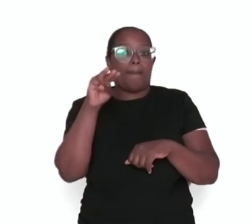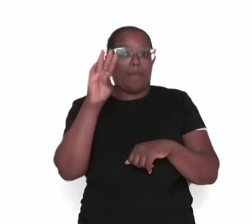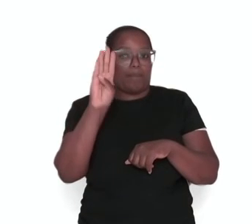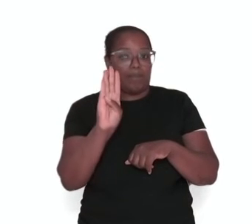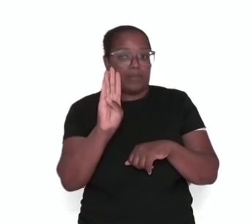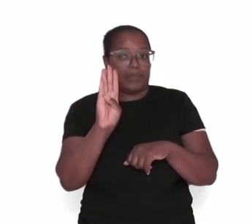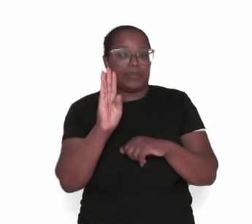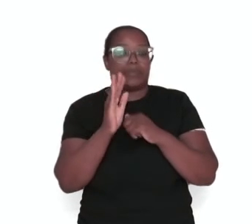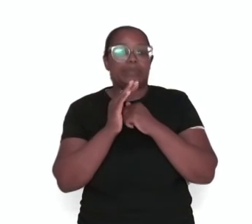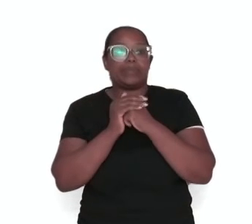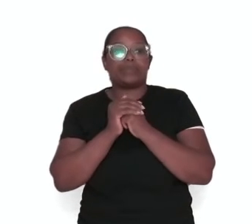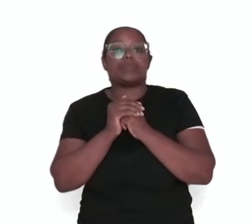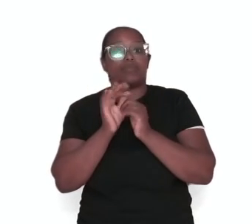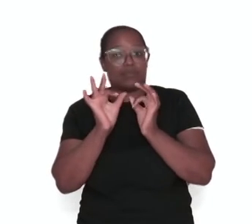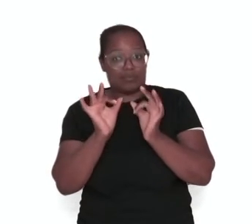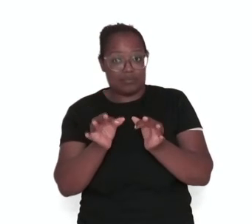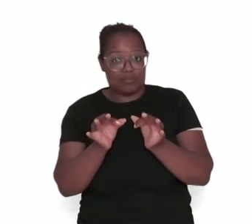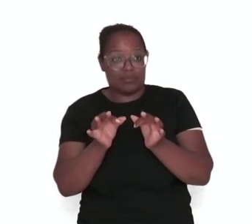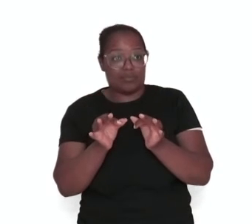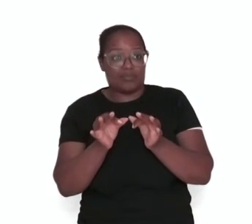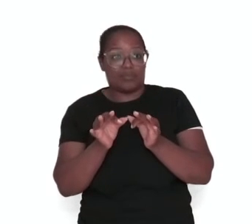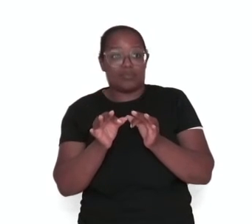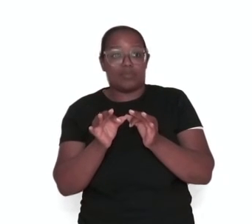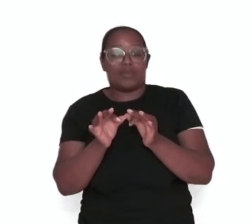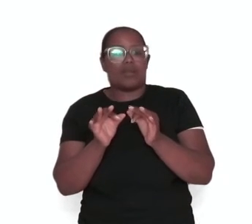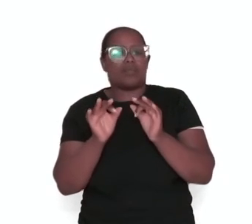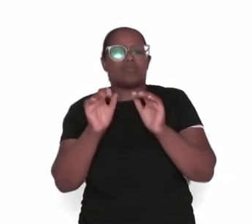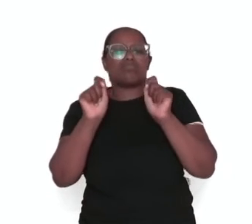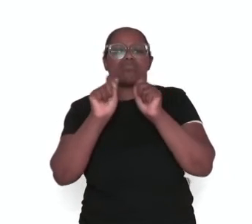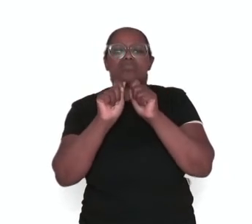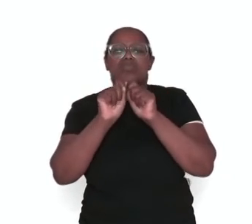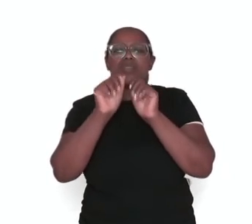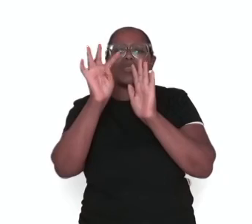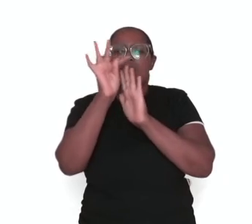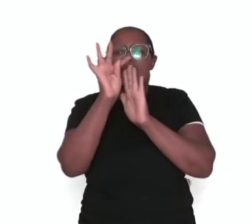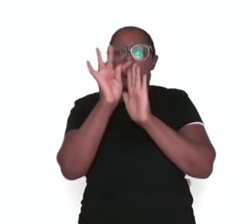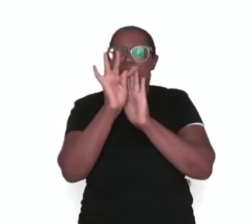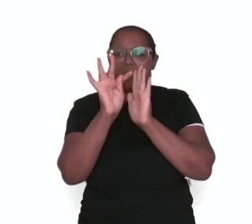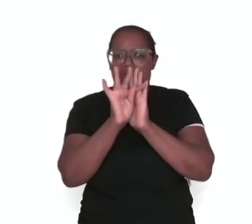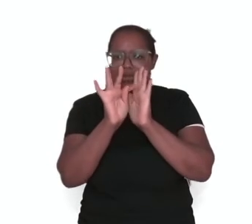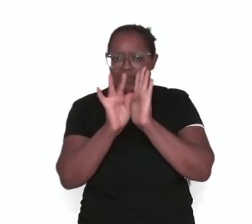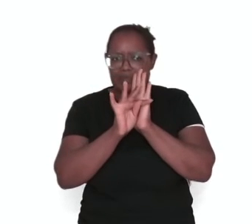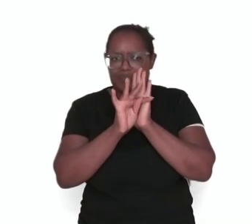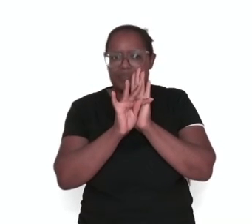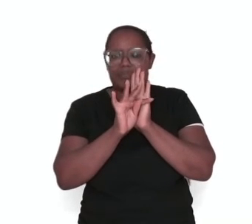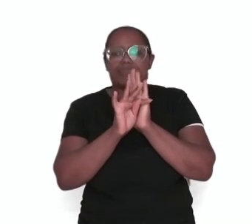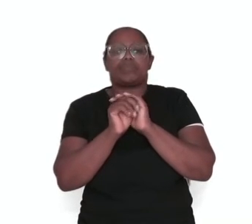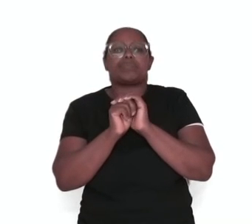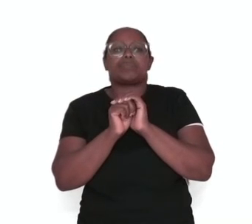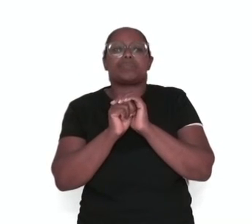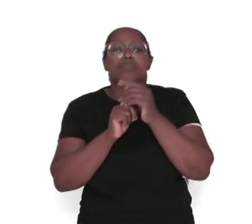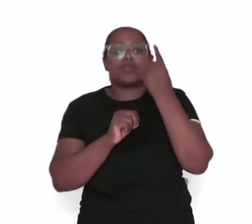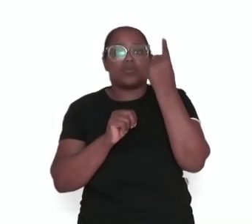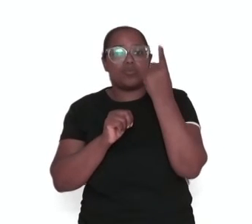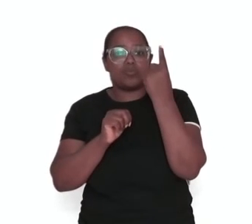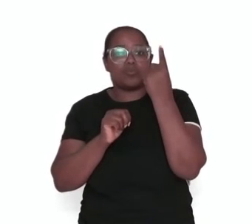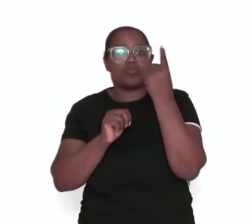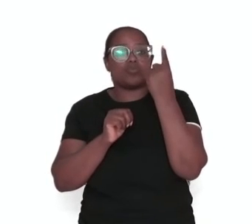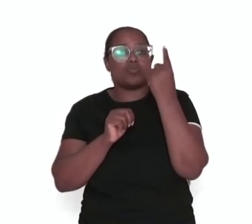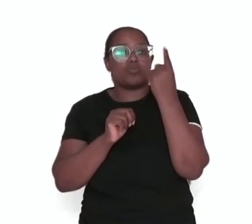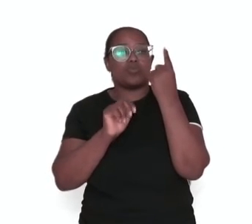megabytes. Correto? Então, tá aqui, a professora montou uma tabelinha para a gente resolver no estilo de regra de 3. Então, 1